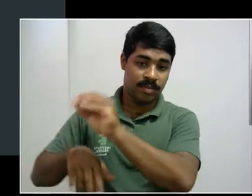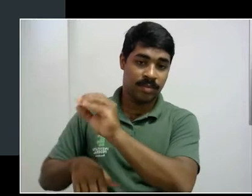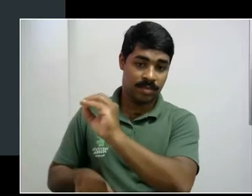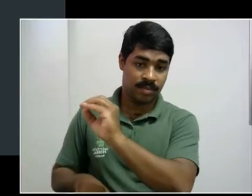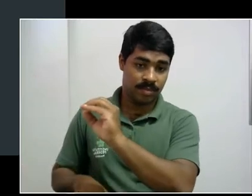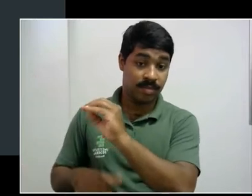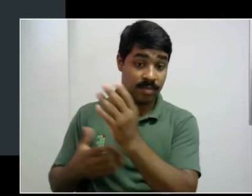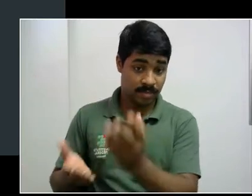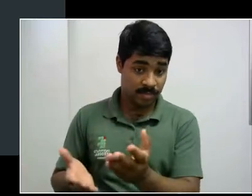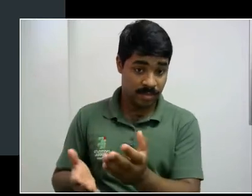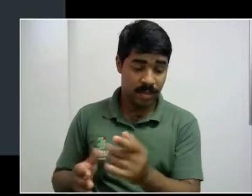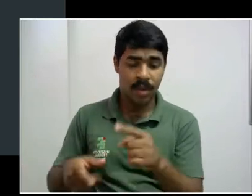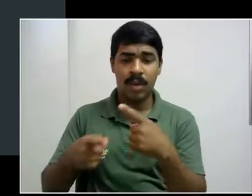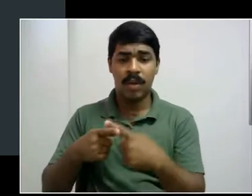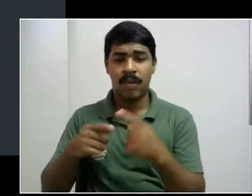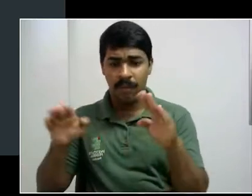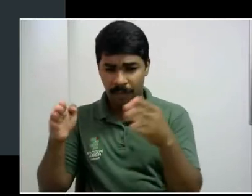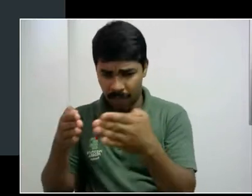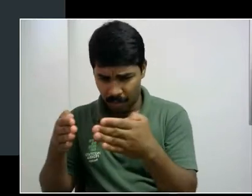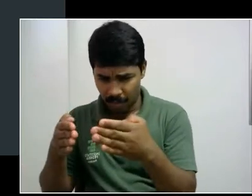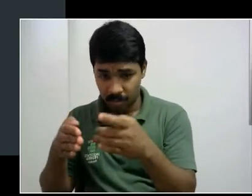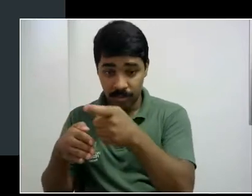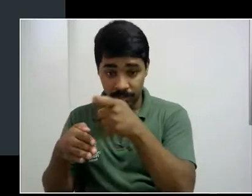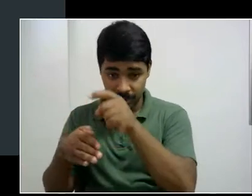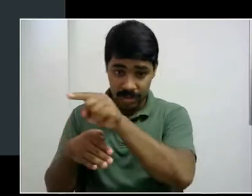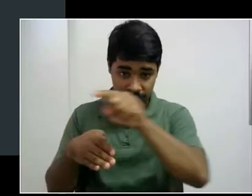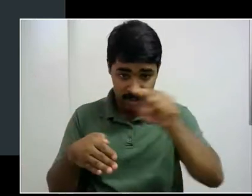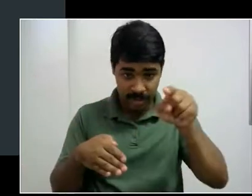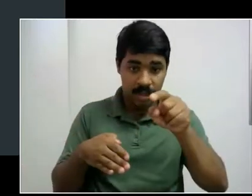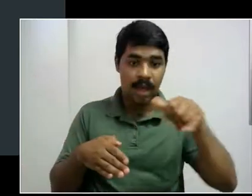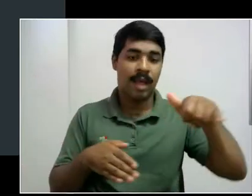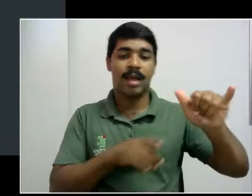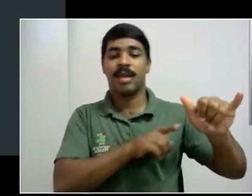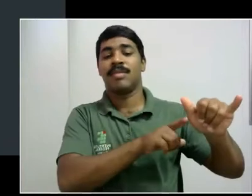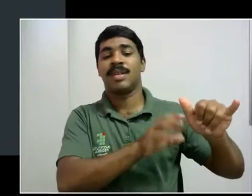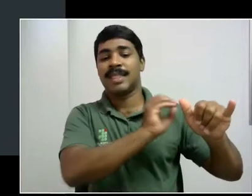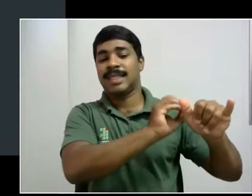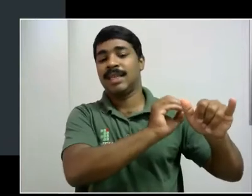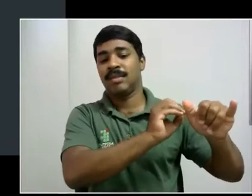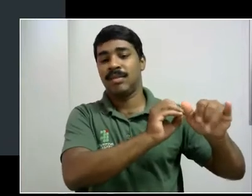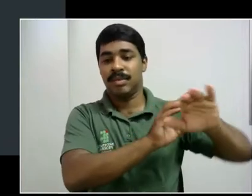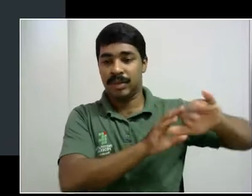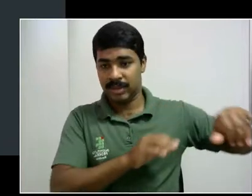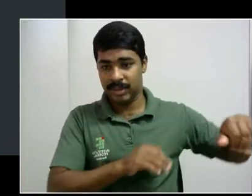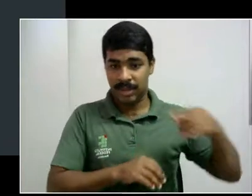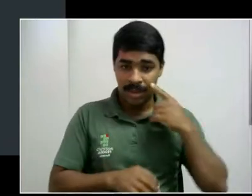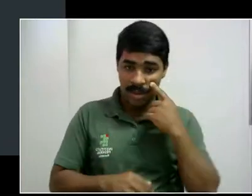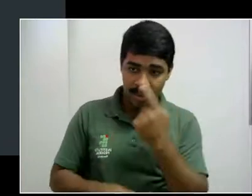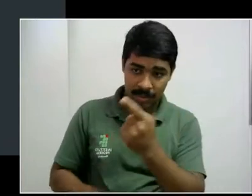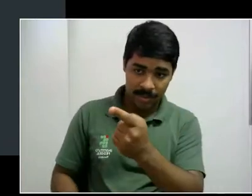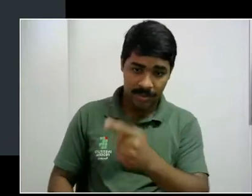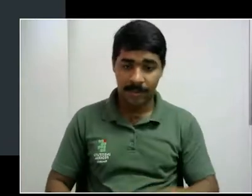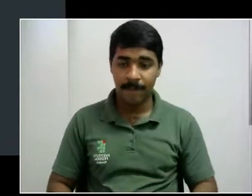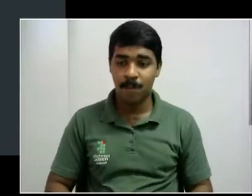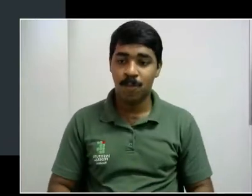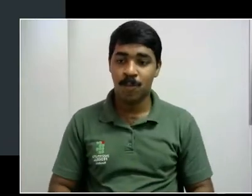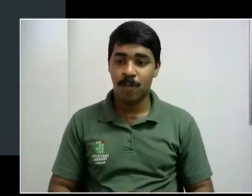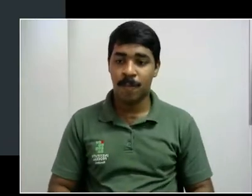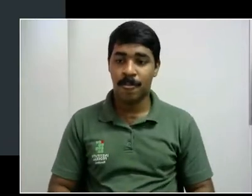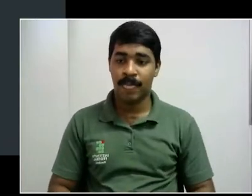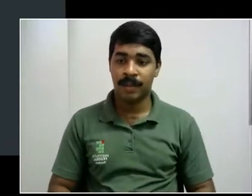ela corta o eixo x, você faz y igual a zero na fórmula da função. Então, aqui ó, ficou igual a zero. Você vai calcular agora, resolver essa equação do primeiro